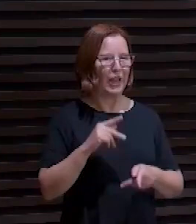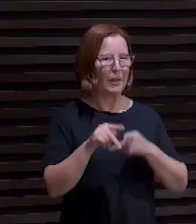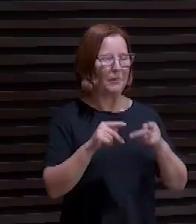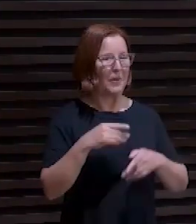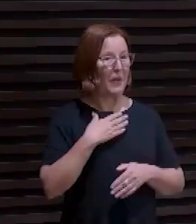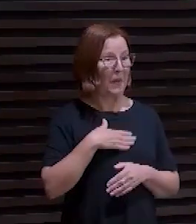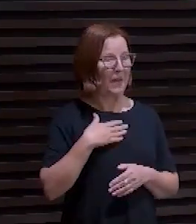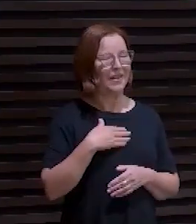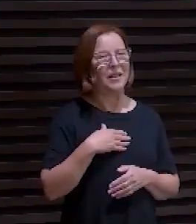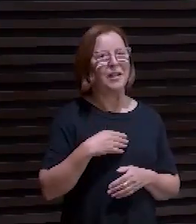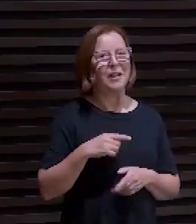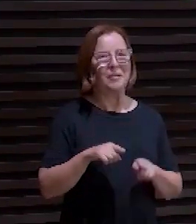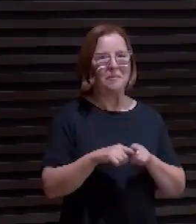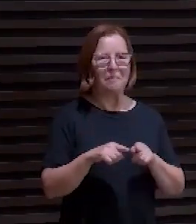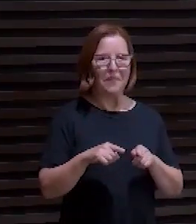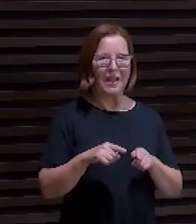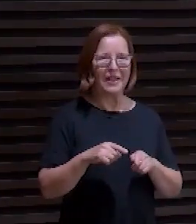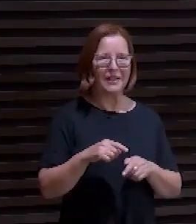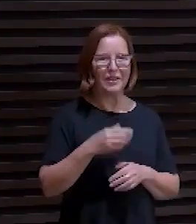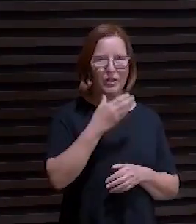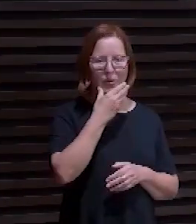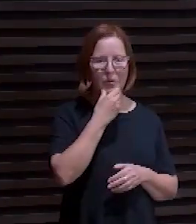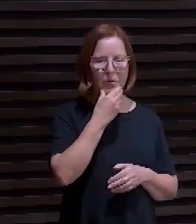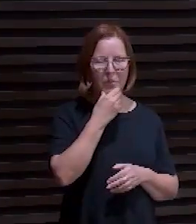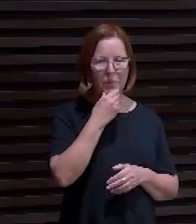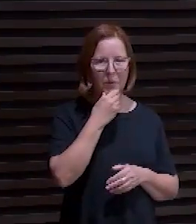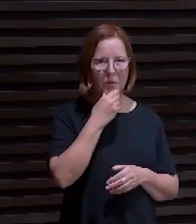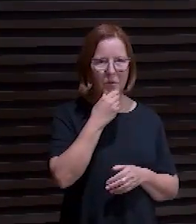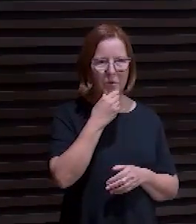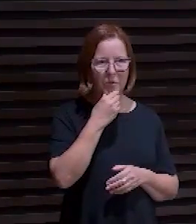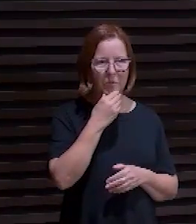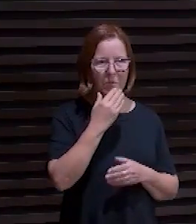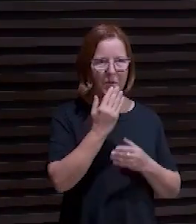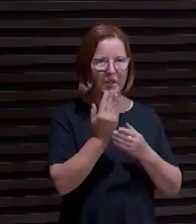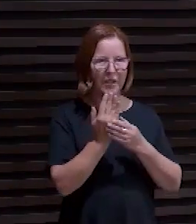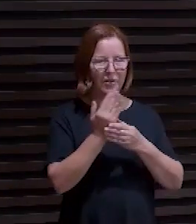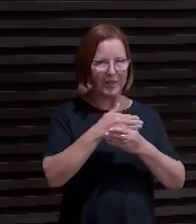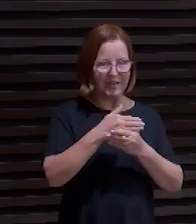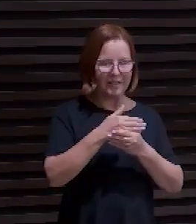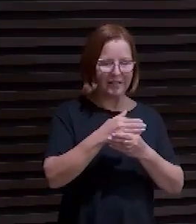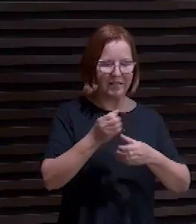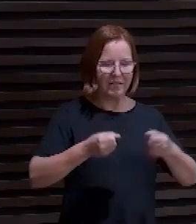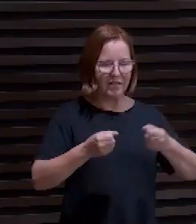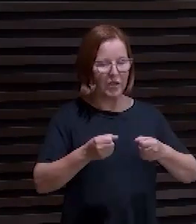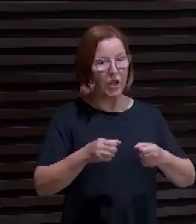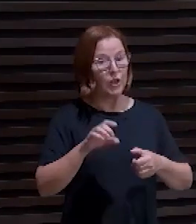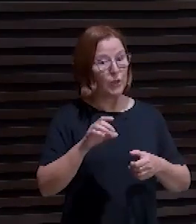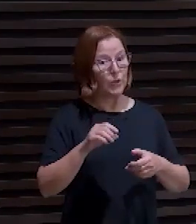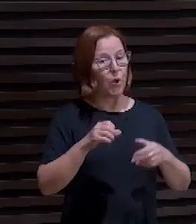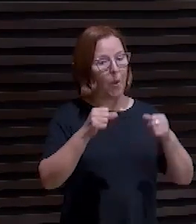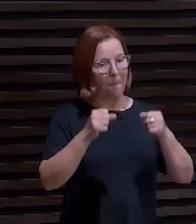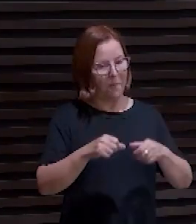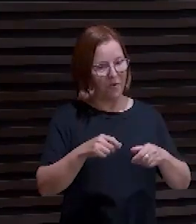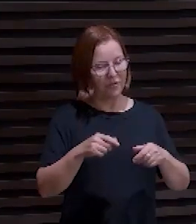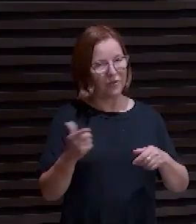motorista disse assim, olha, o táxi só pode vir, o transfer só pode vir até aqui, daqui para frente não